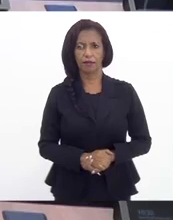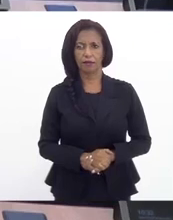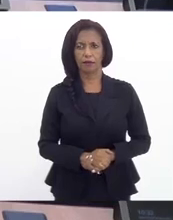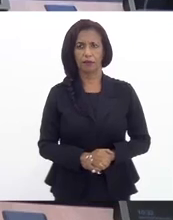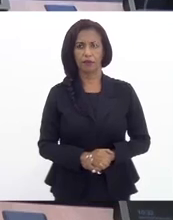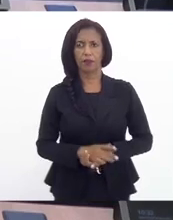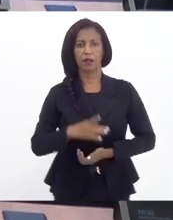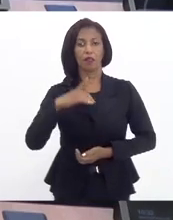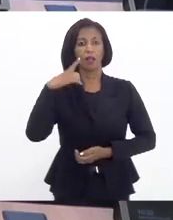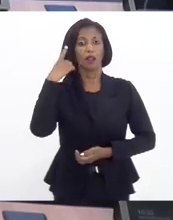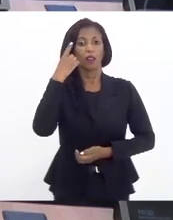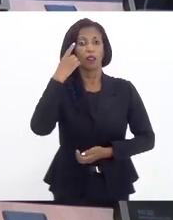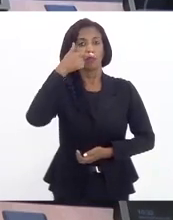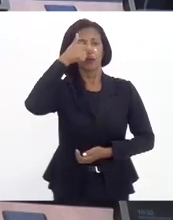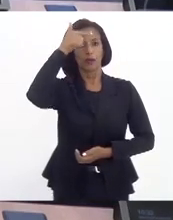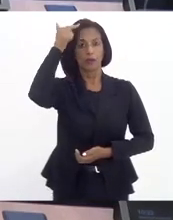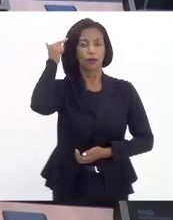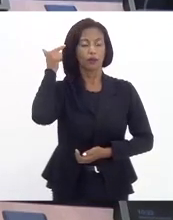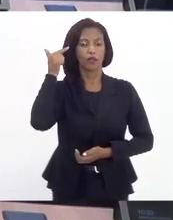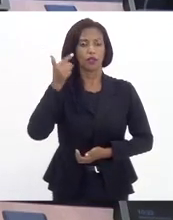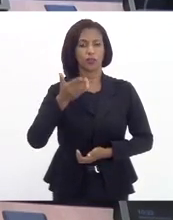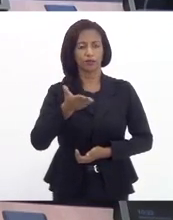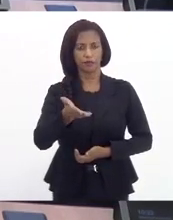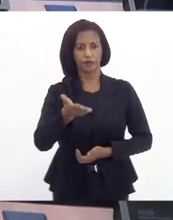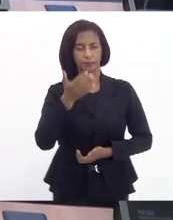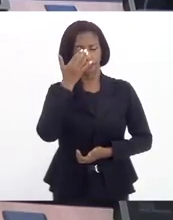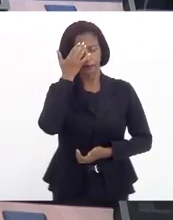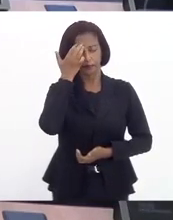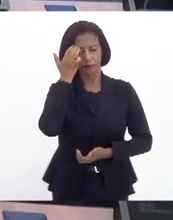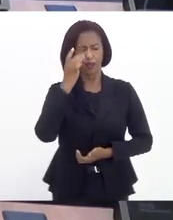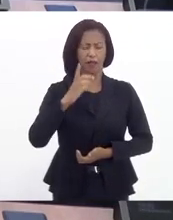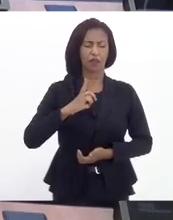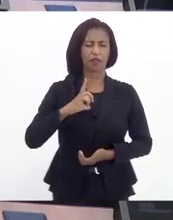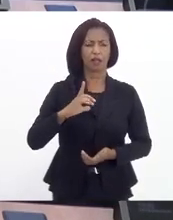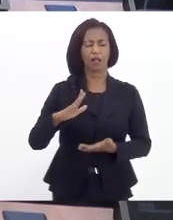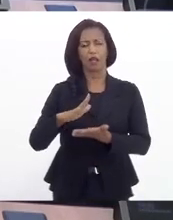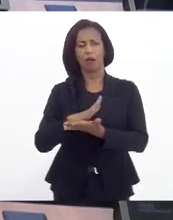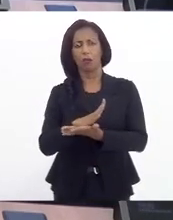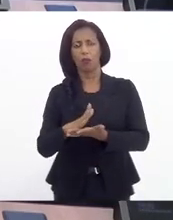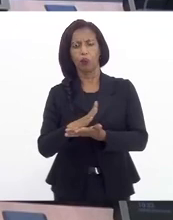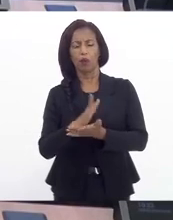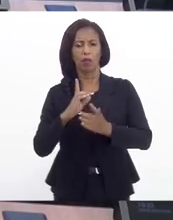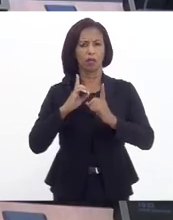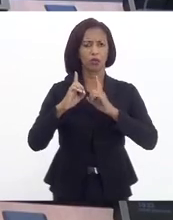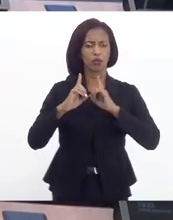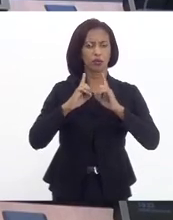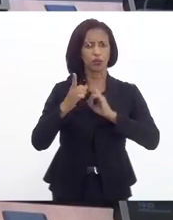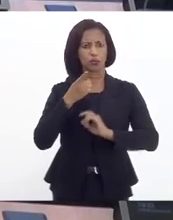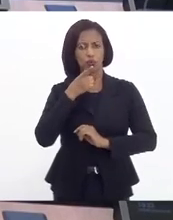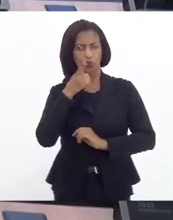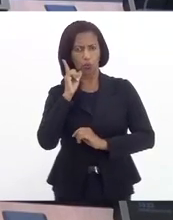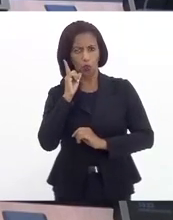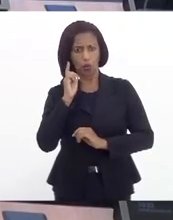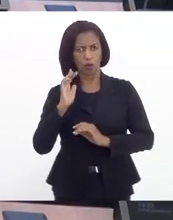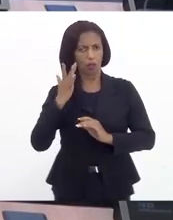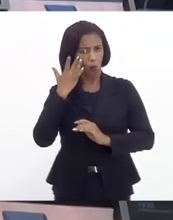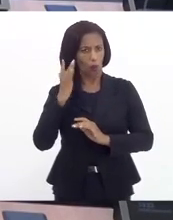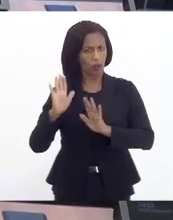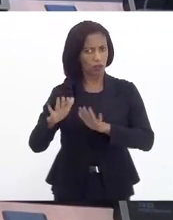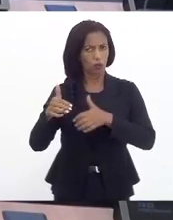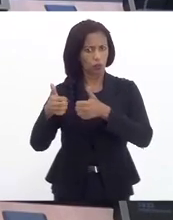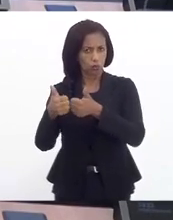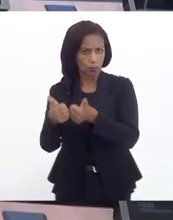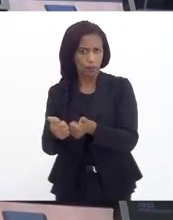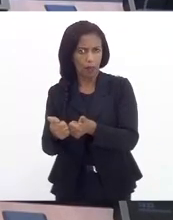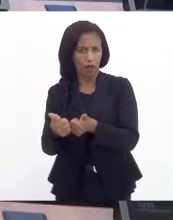Deputado Luiz, salvo algo que tenha se discutido ontem, eu acho que está tudo bem. Acho que nós vamos ficar mais